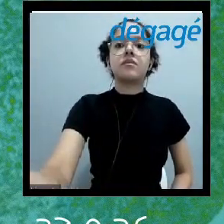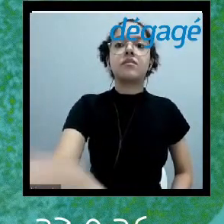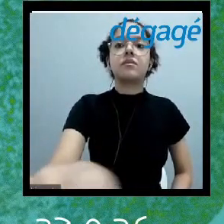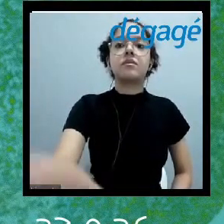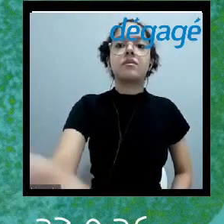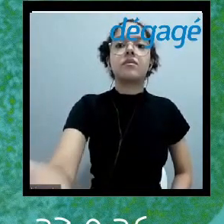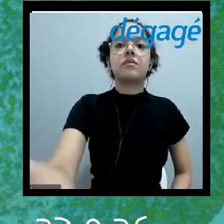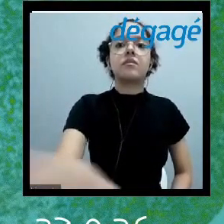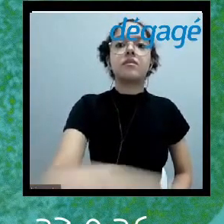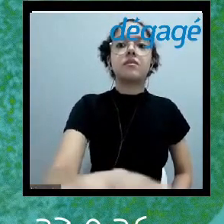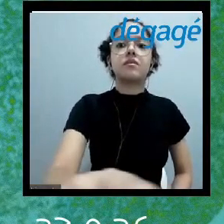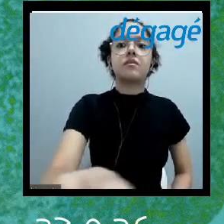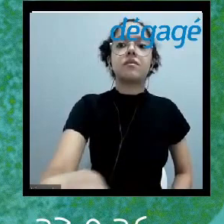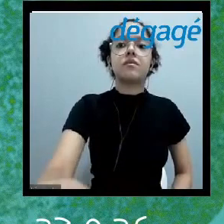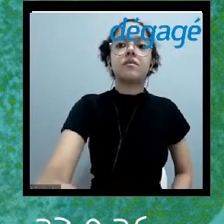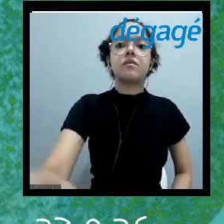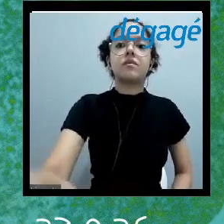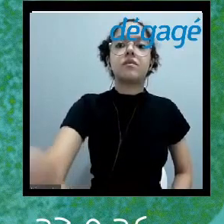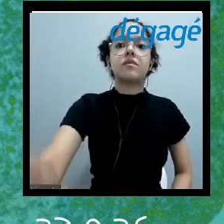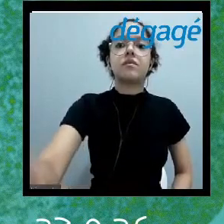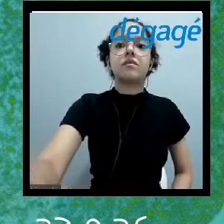do Oliver Sacks. E